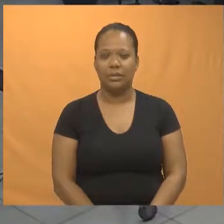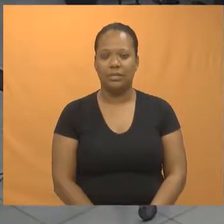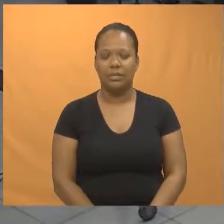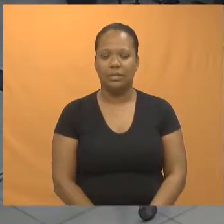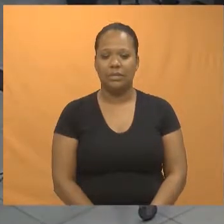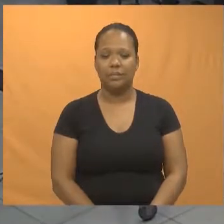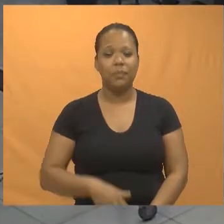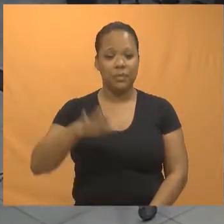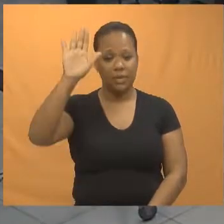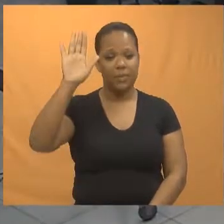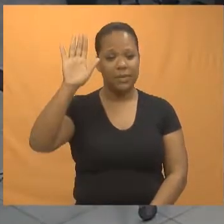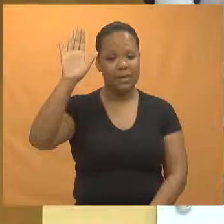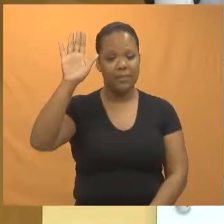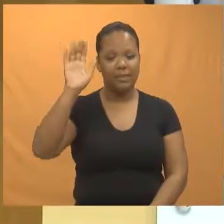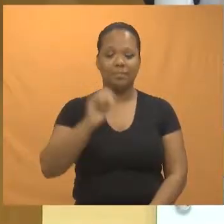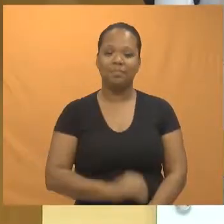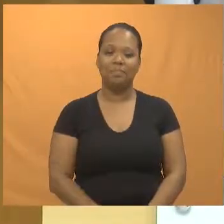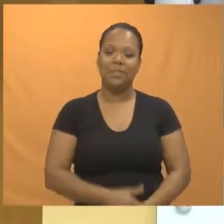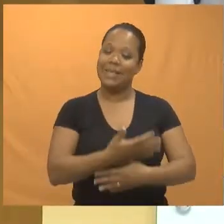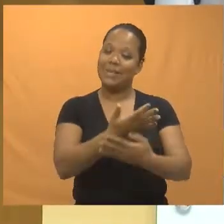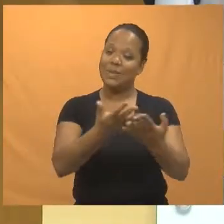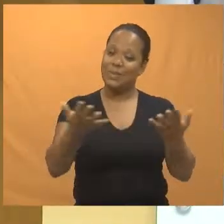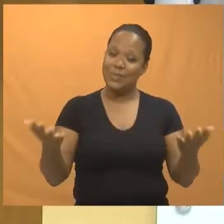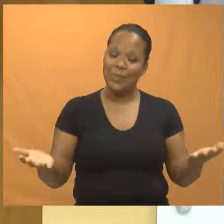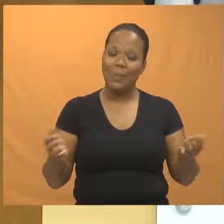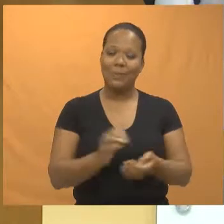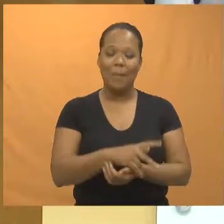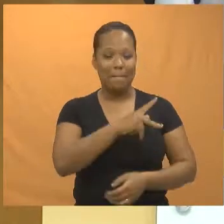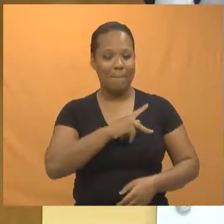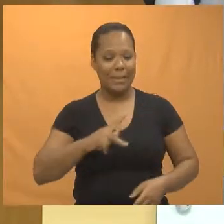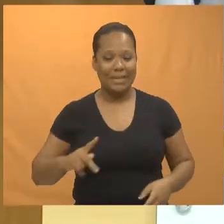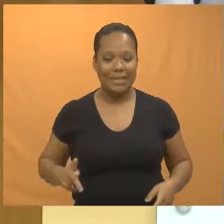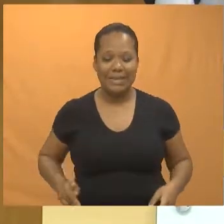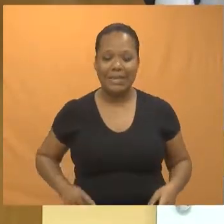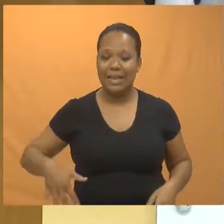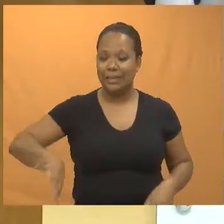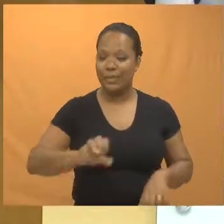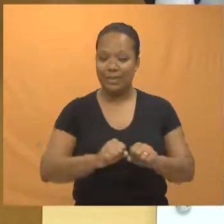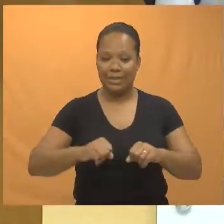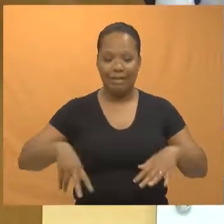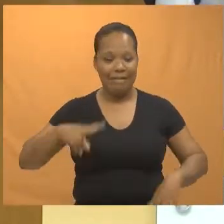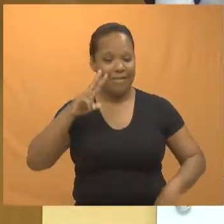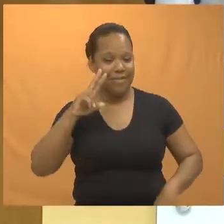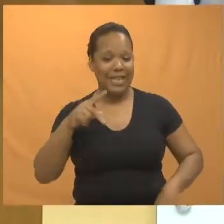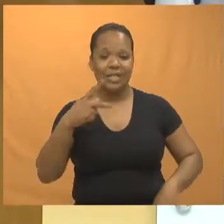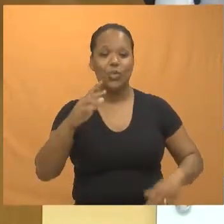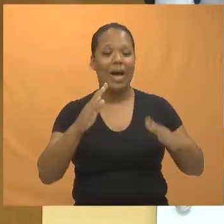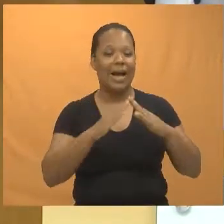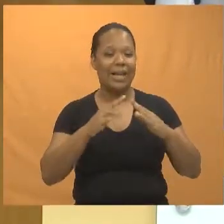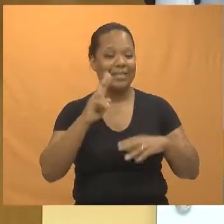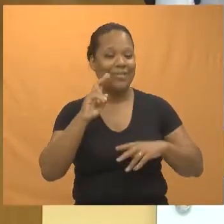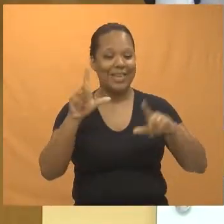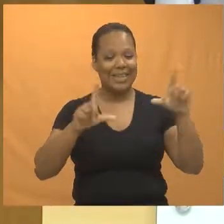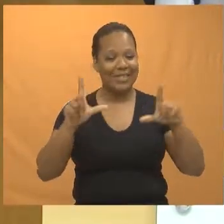Senhor presidente, senhoras e senhores vereadores, público presente que nos assiste aqui na galeria, pessoal de casa que nos assiste aí através